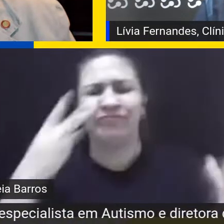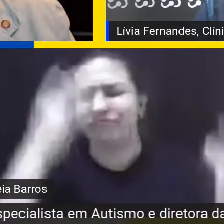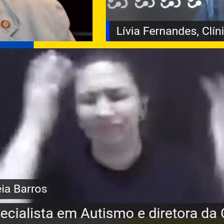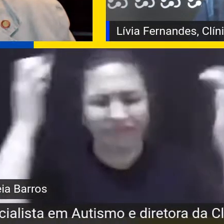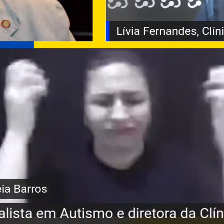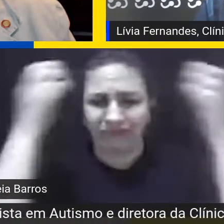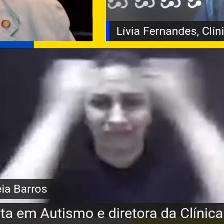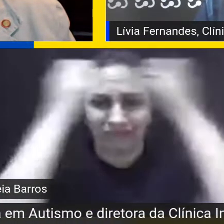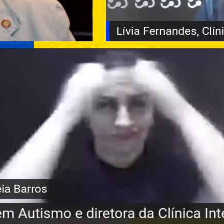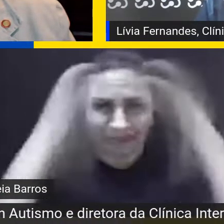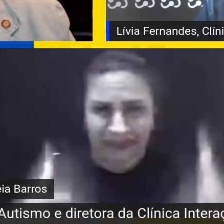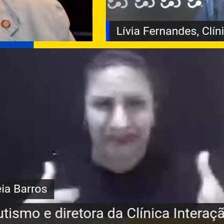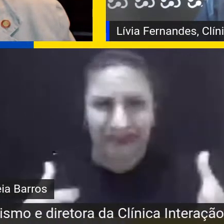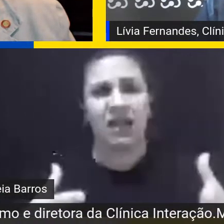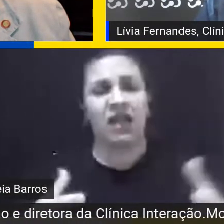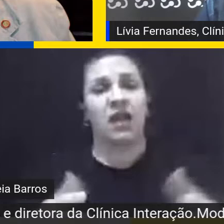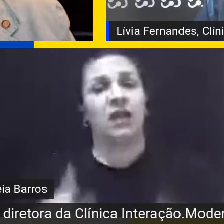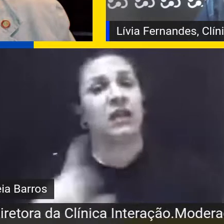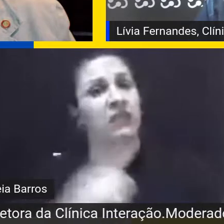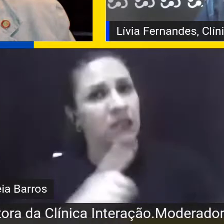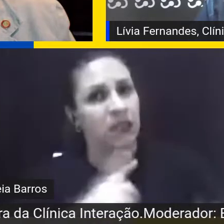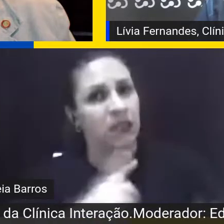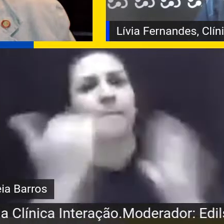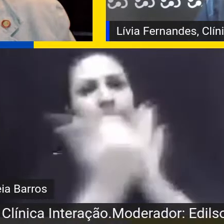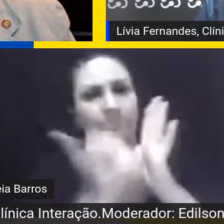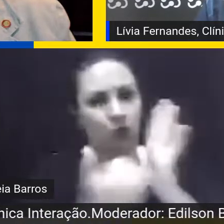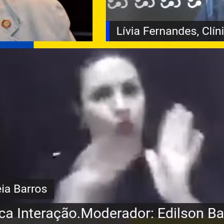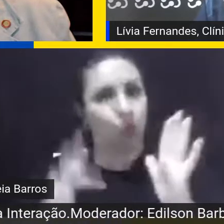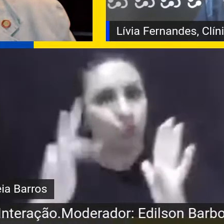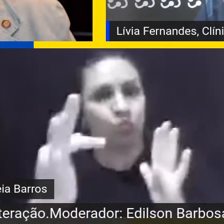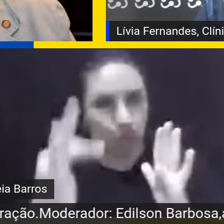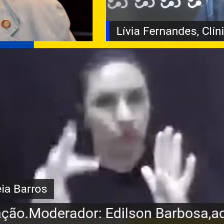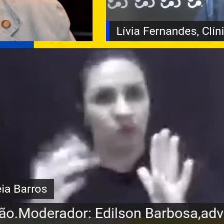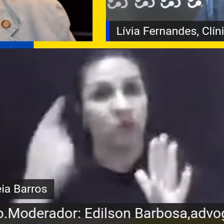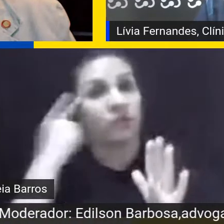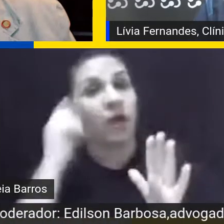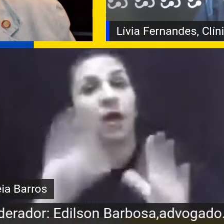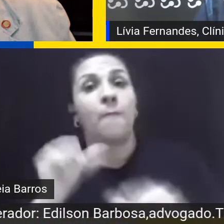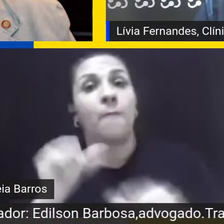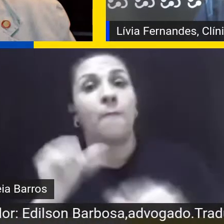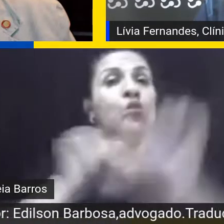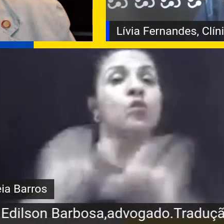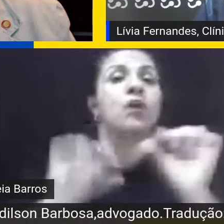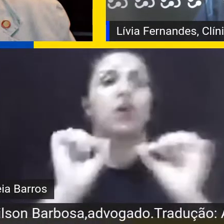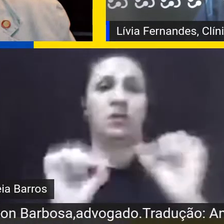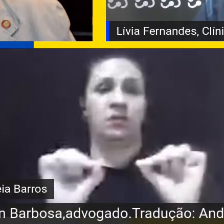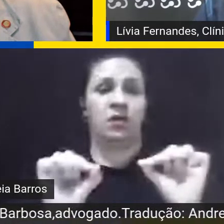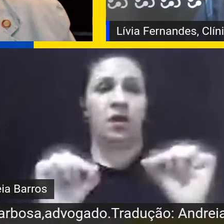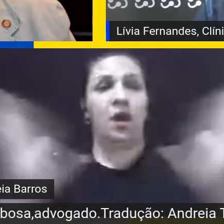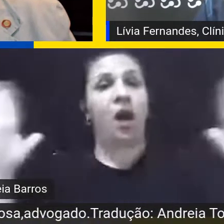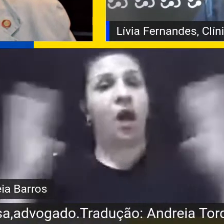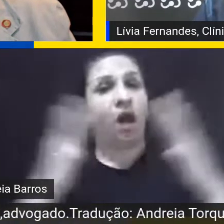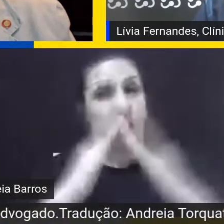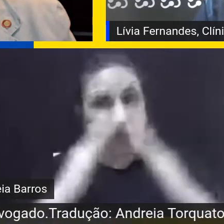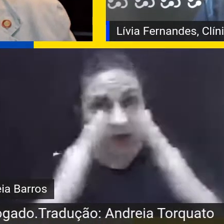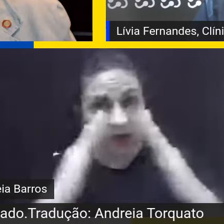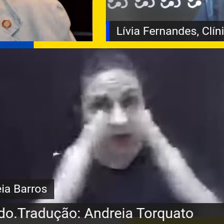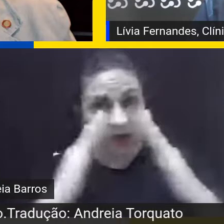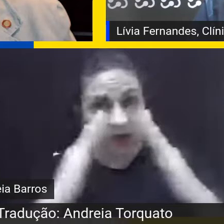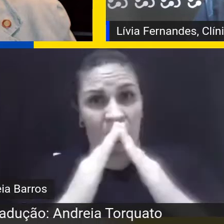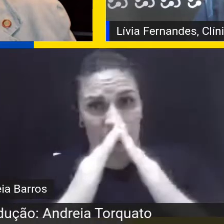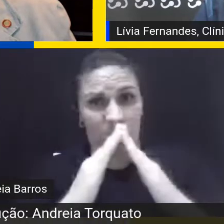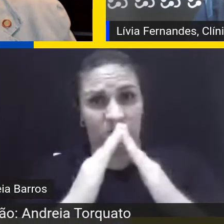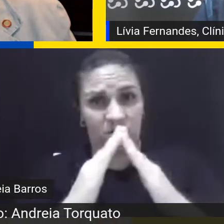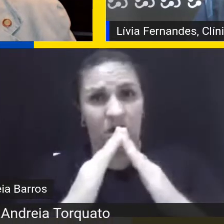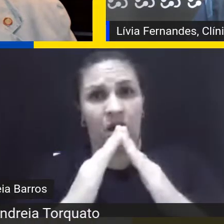isso. Então, a gente tem esse projeto, sim, tá? Para a gente transformar um lar para autismo.